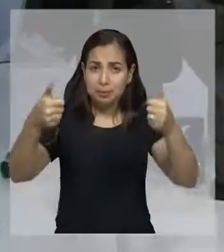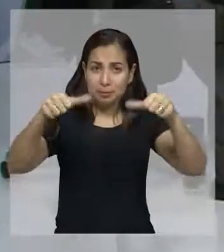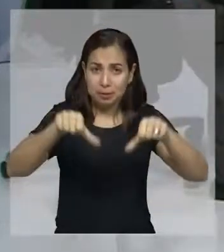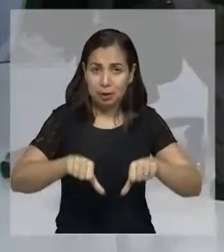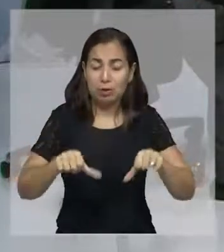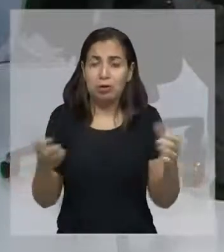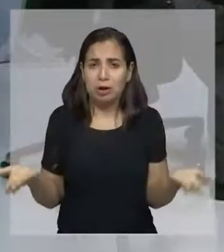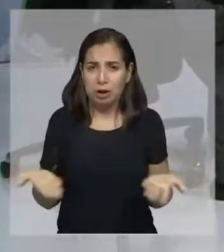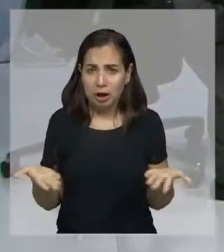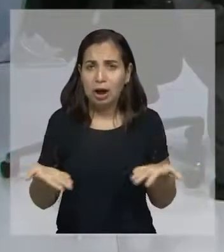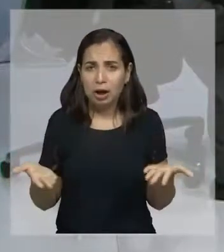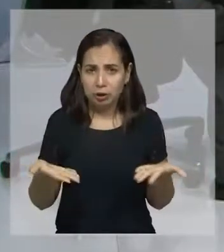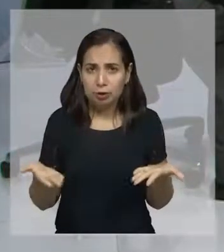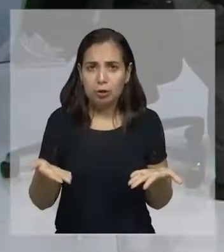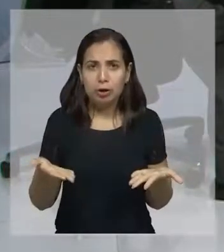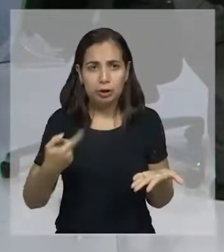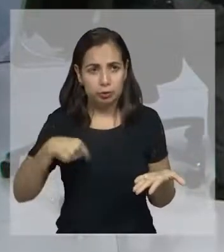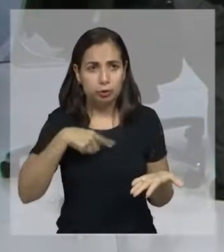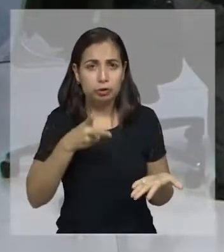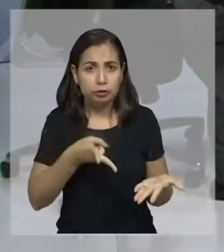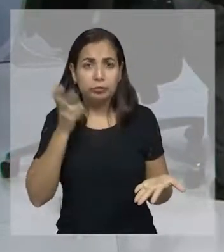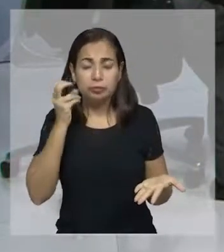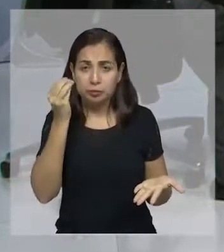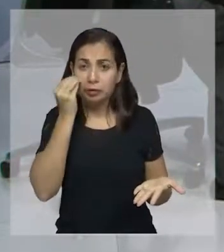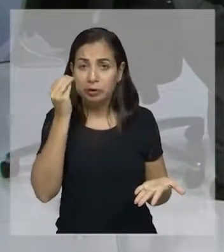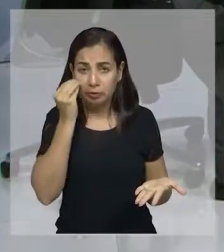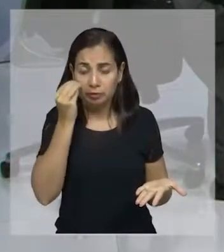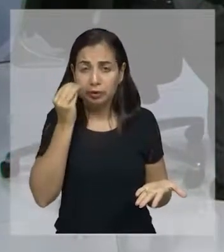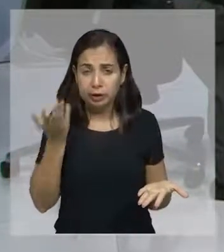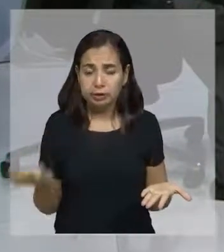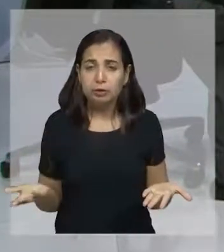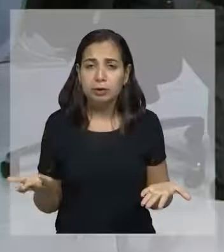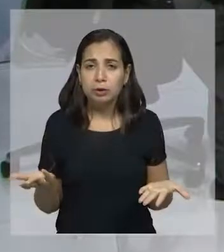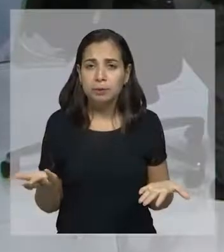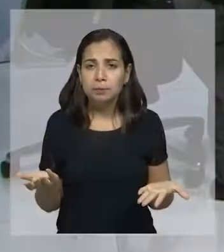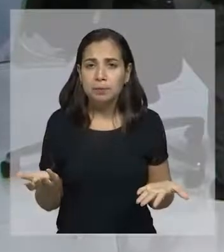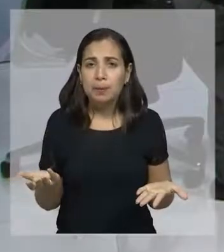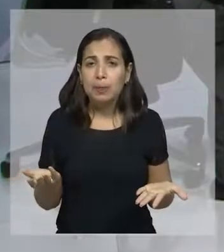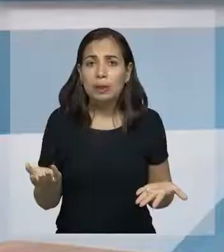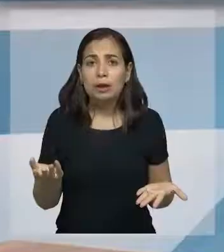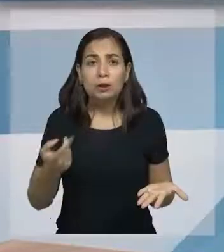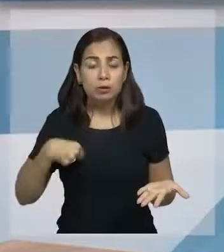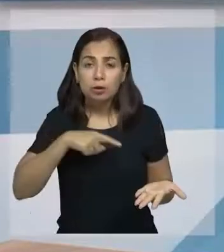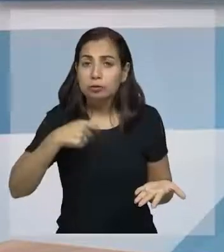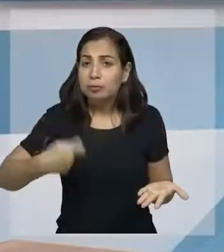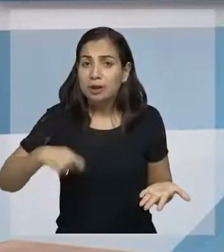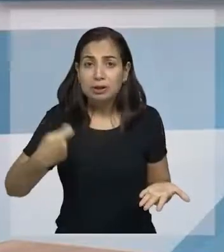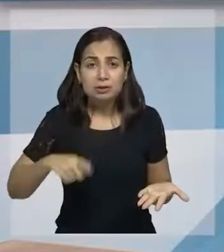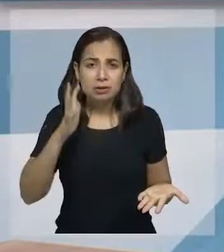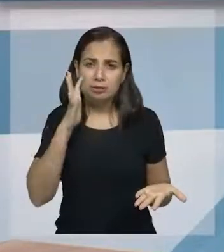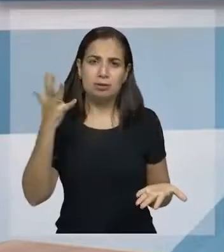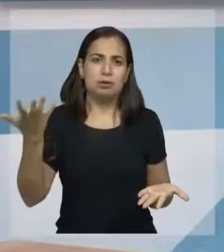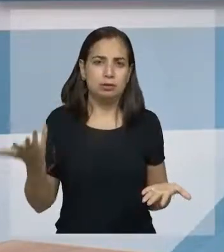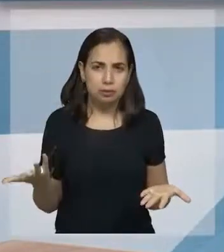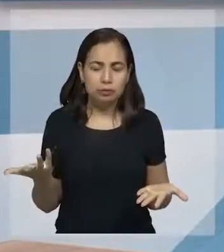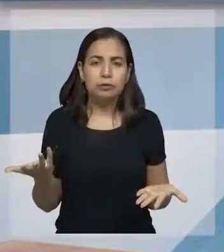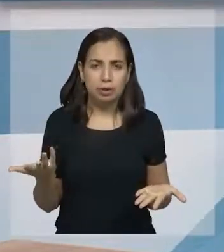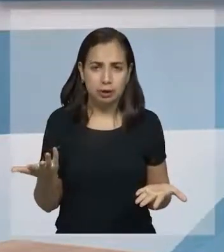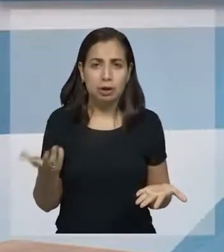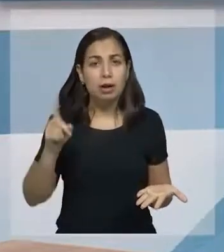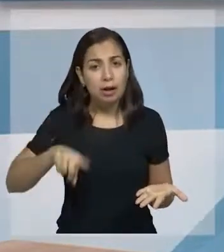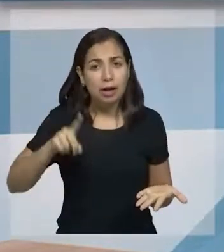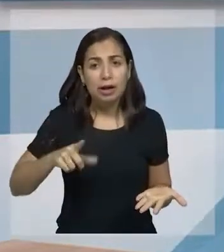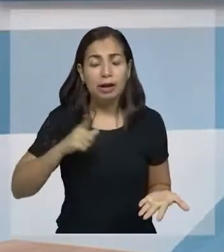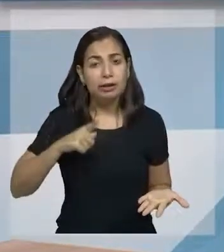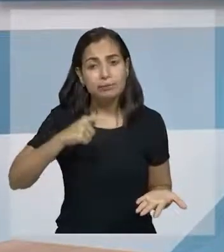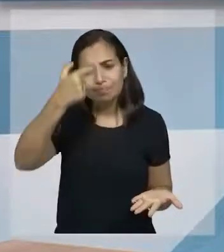para a gente, quase como inevitável, ela nos obriga a encontrar uma solução, né? E essa solução racional, política, para o debate, né?